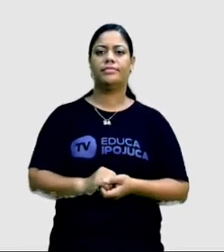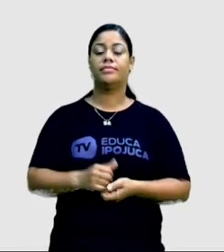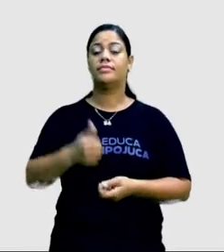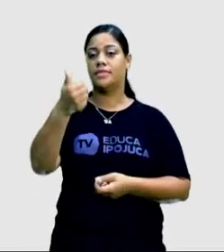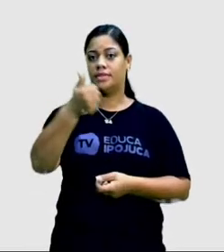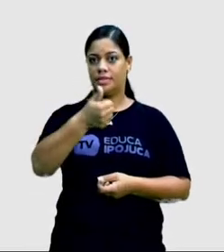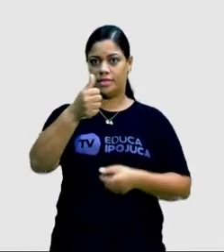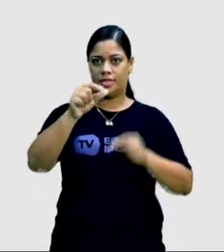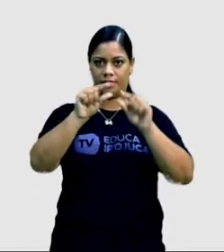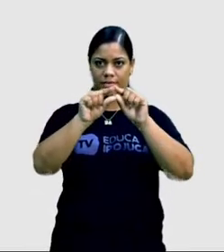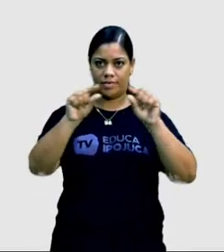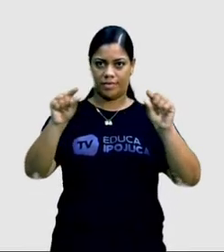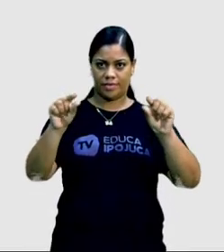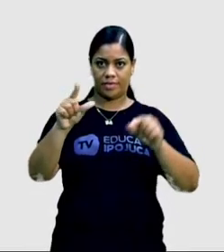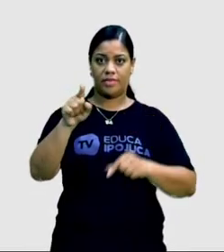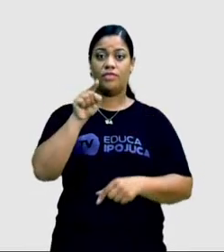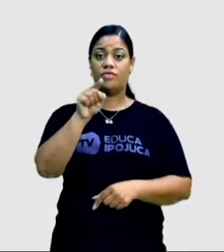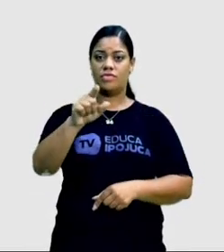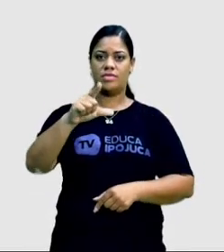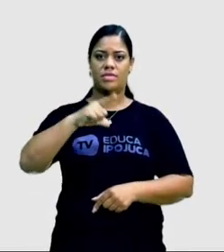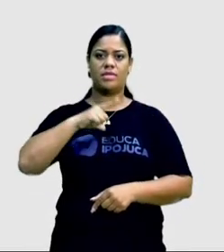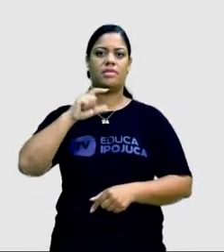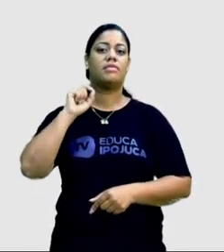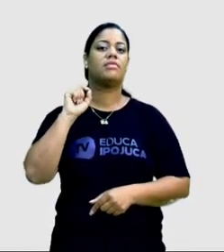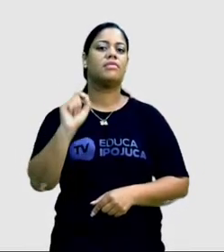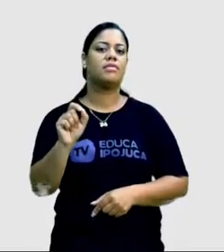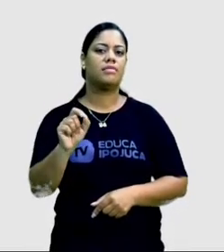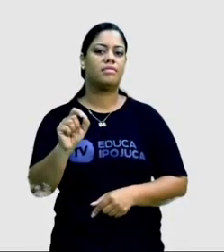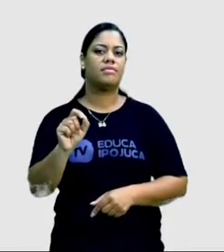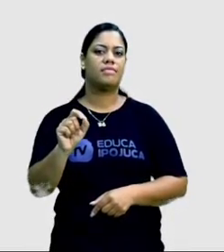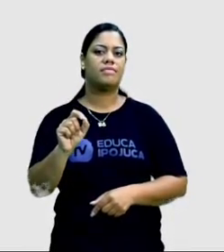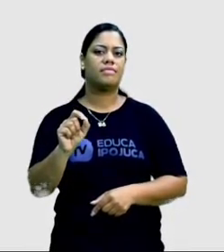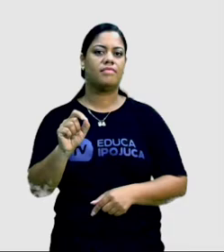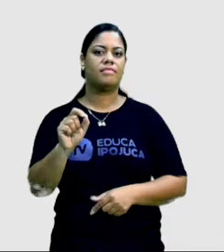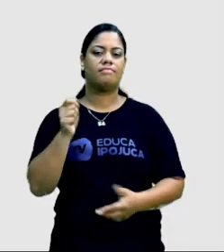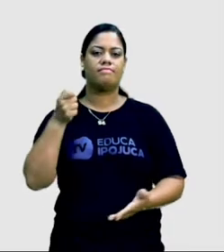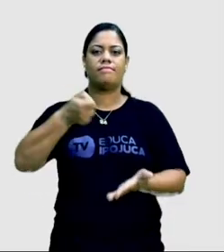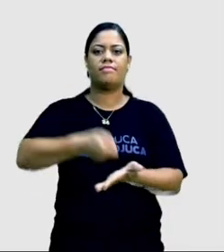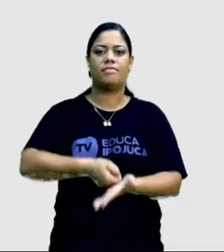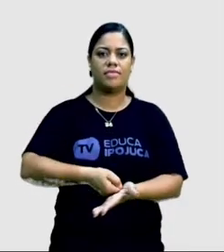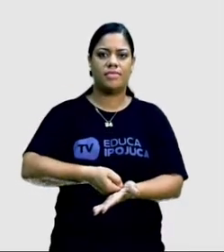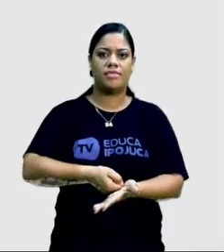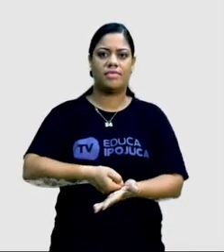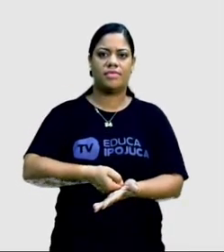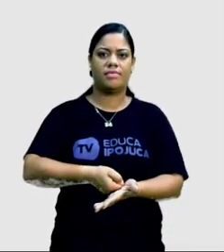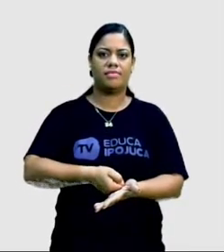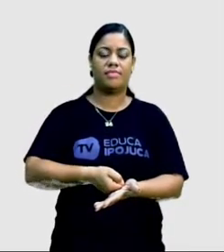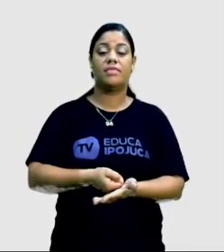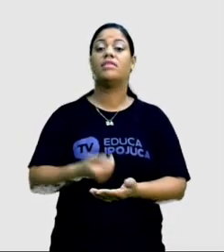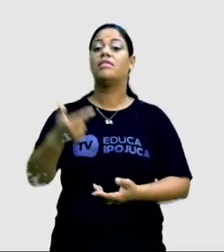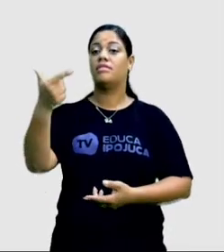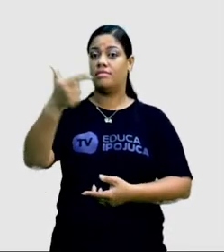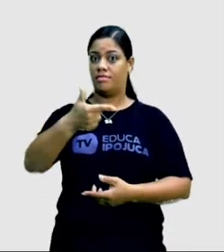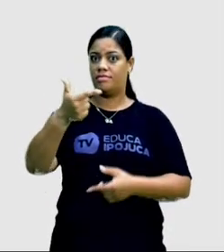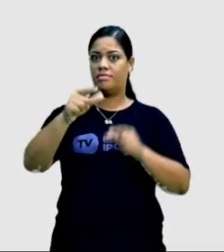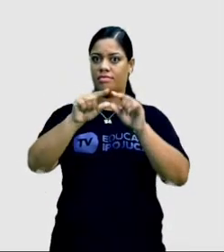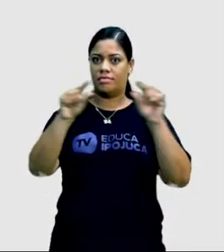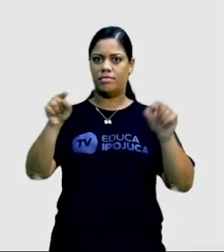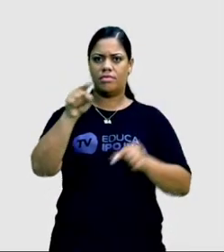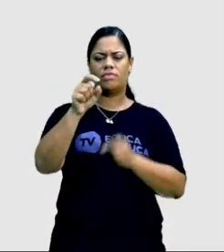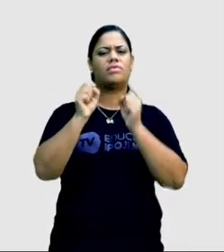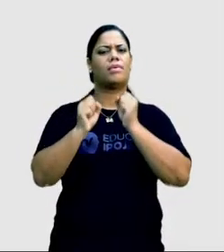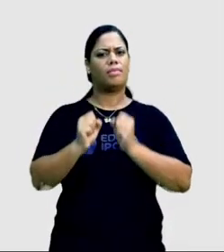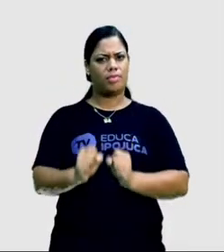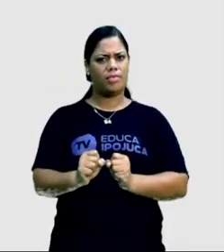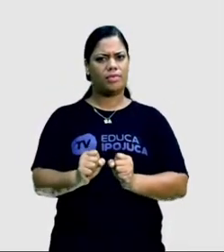primeira frase, você tem que dar a ideia de obrigação. Já na segunda, você